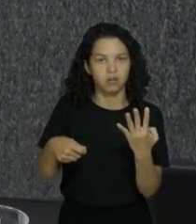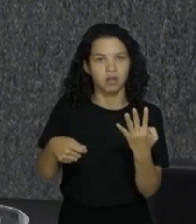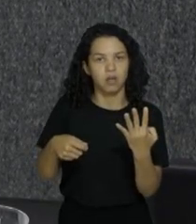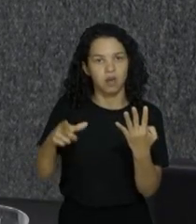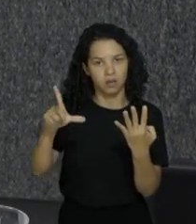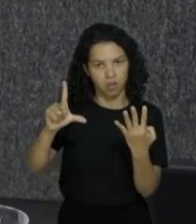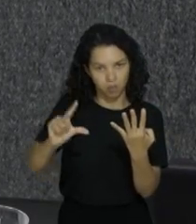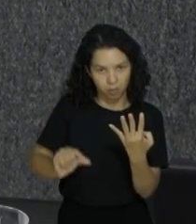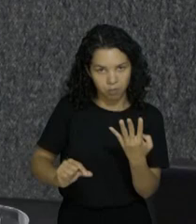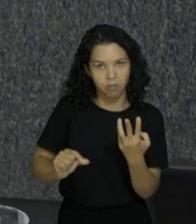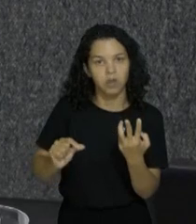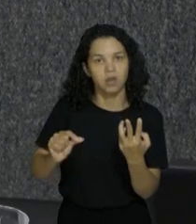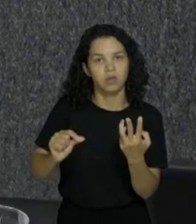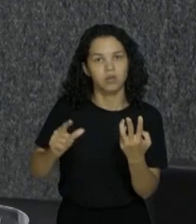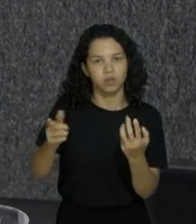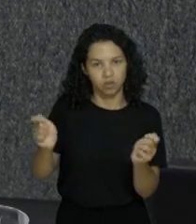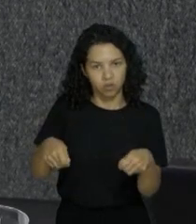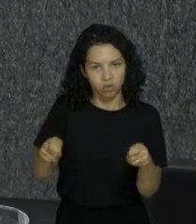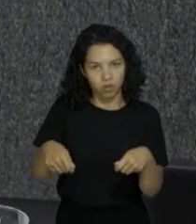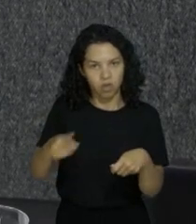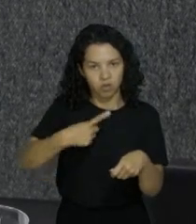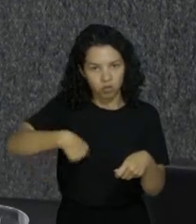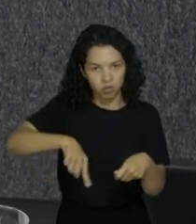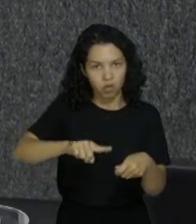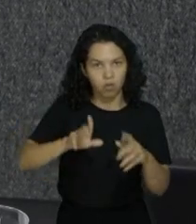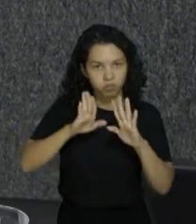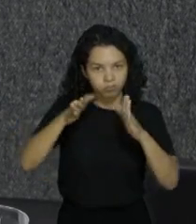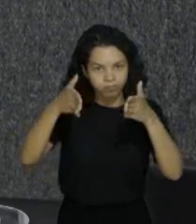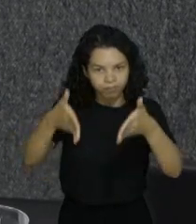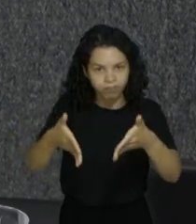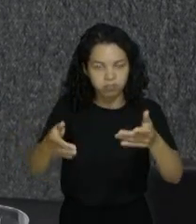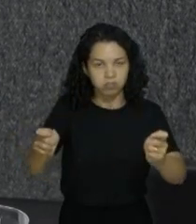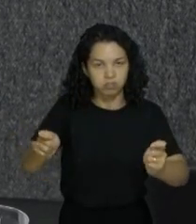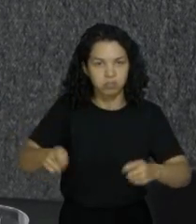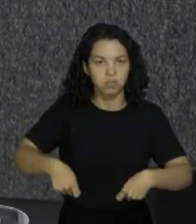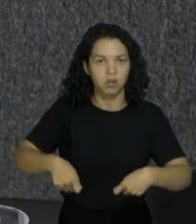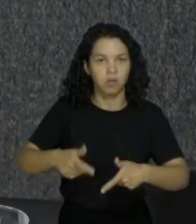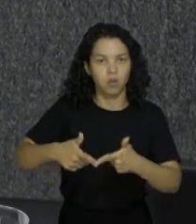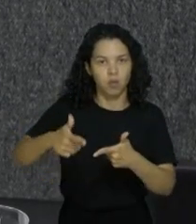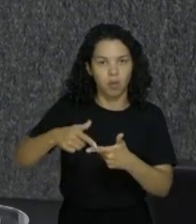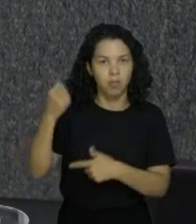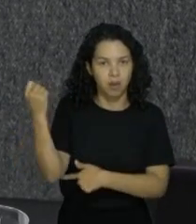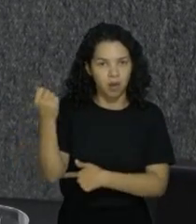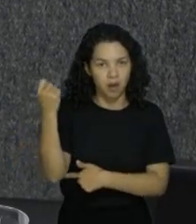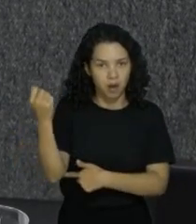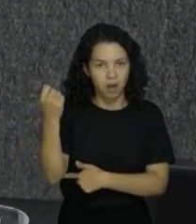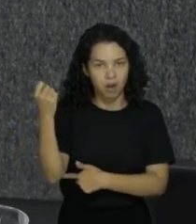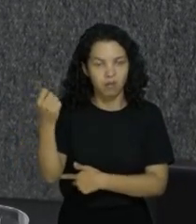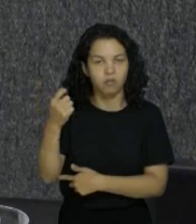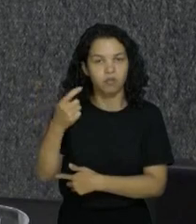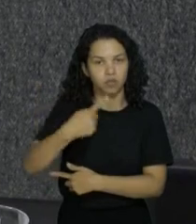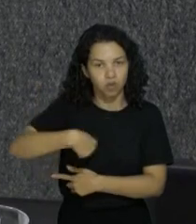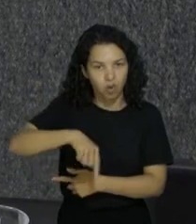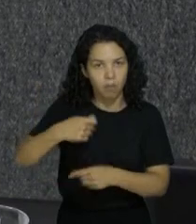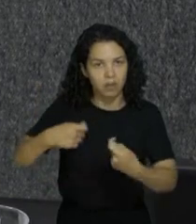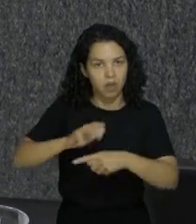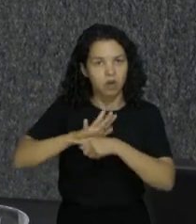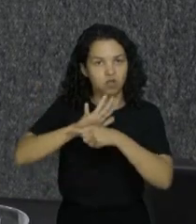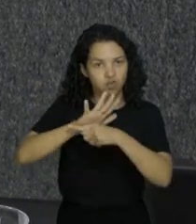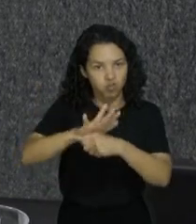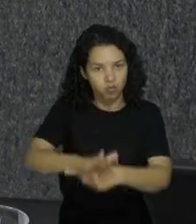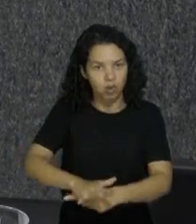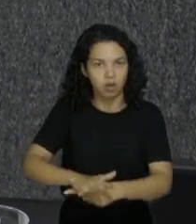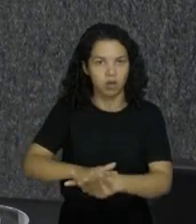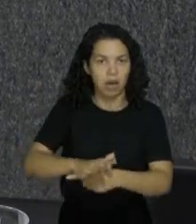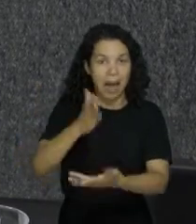para a gente poder enfrentar de Cara essas situações graves que nós temos que ajudar a resolver eu não